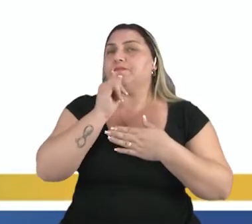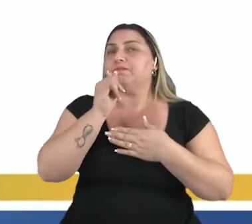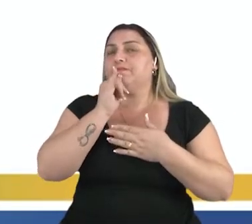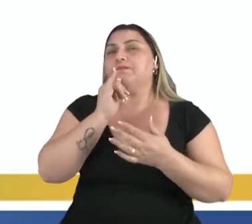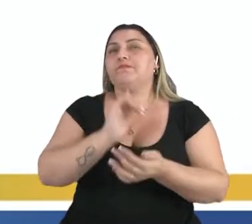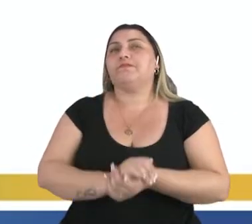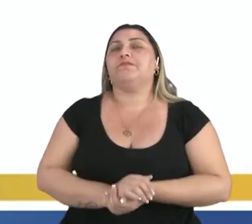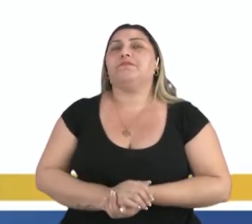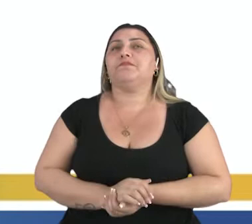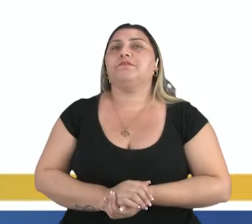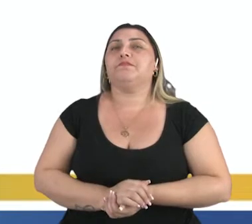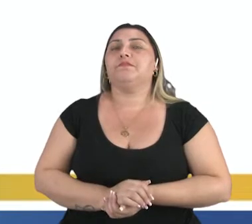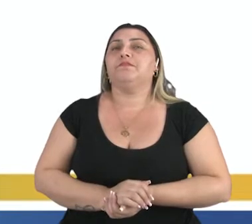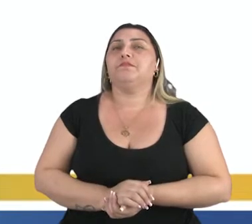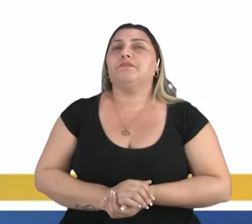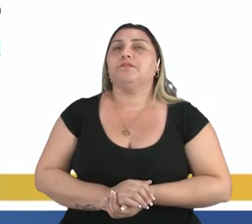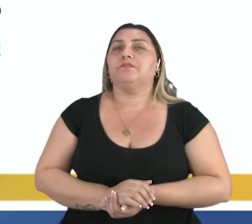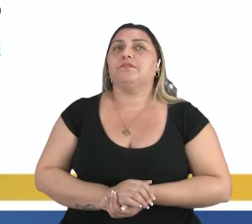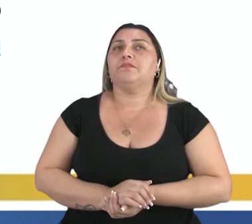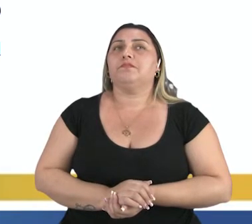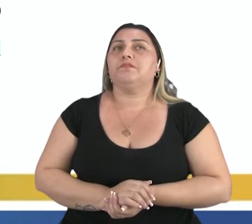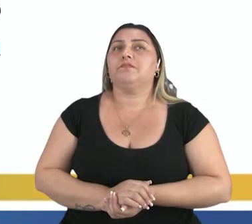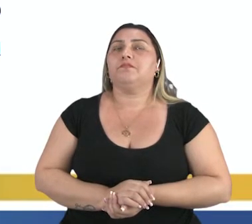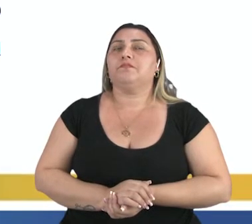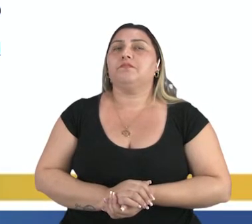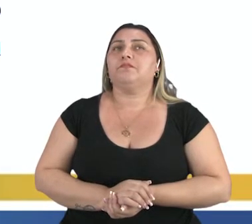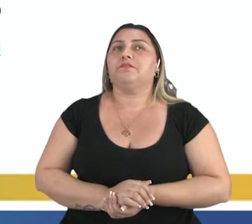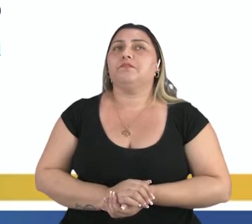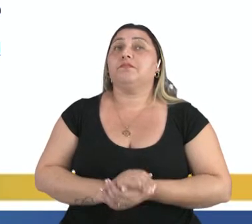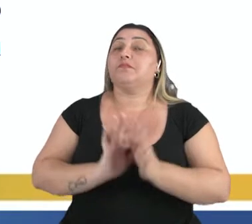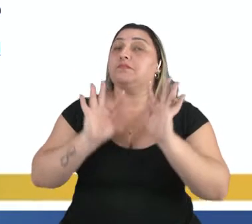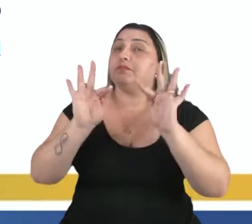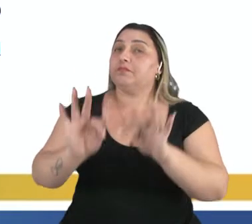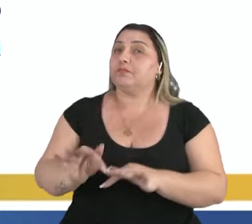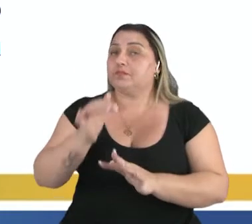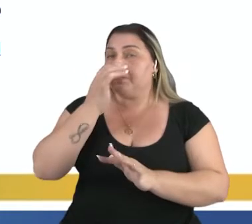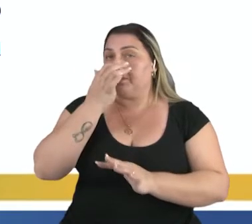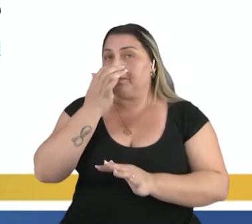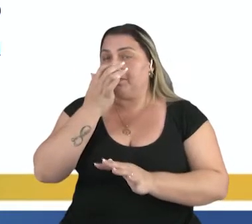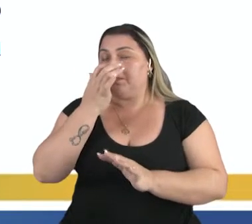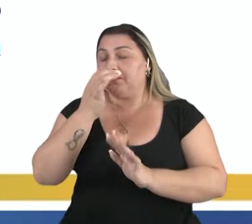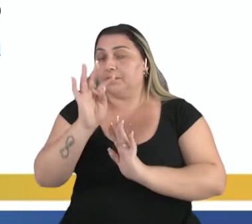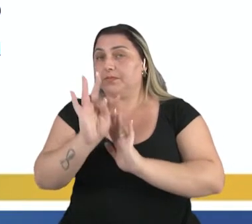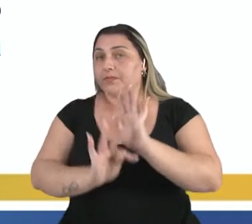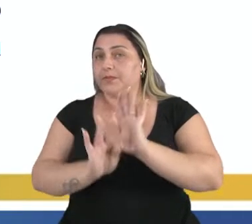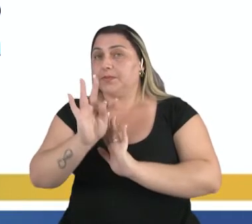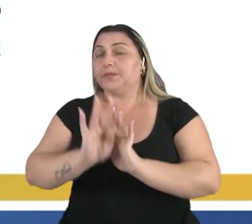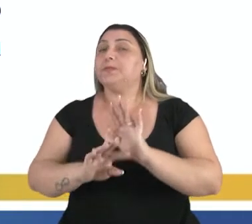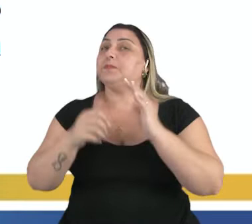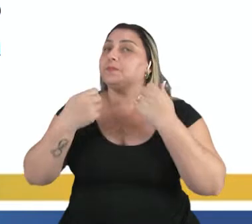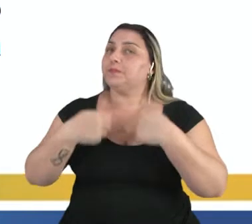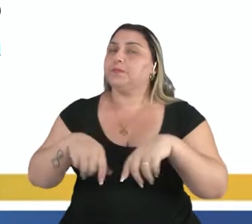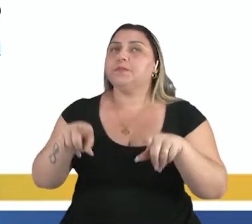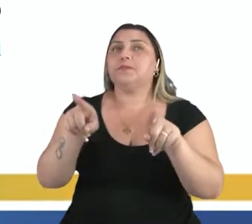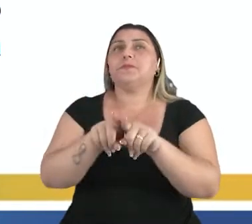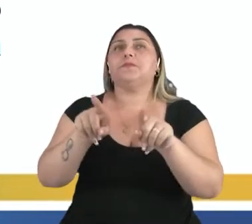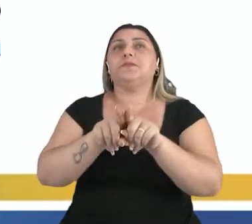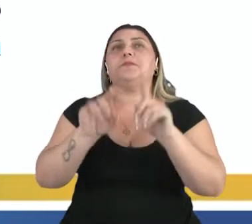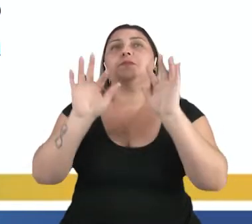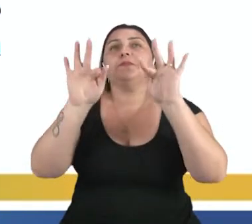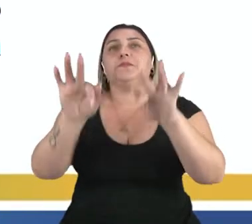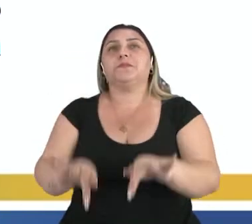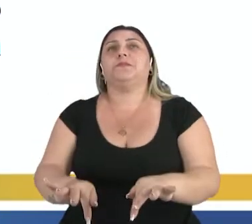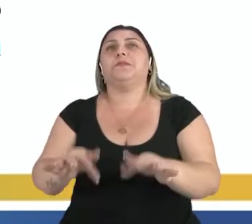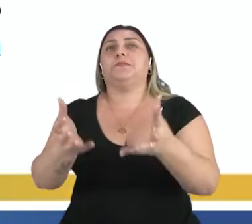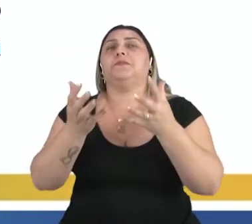exemplos para o tema que você escolheu. Na conclusão, como todo texto, o editorial necessita de uma conclusão